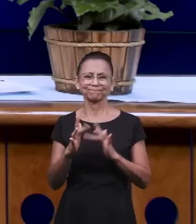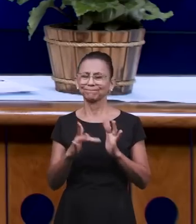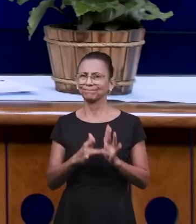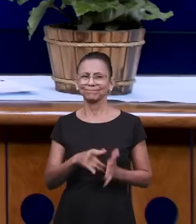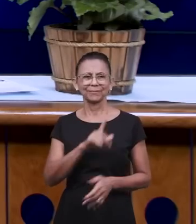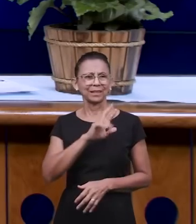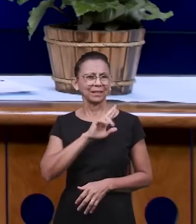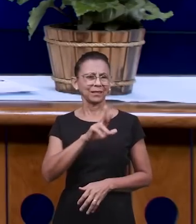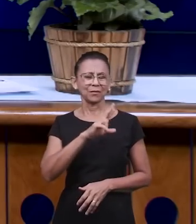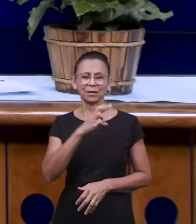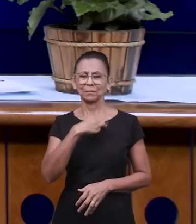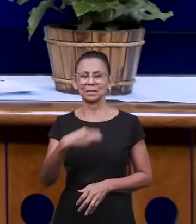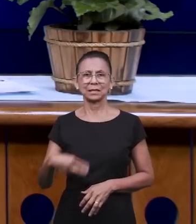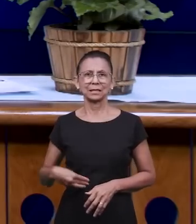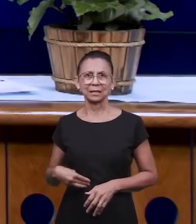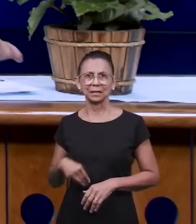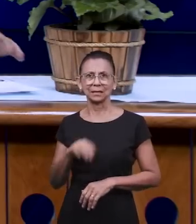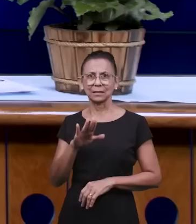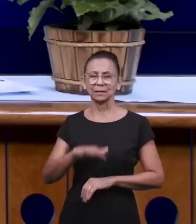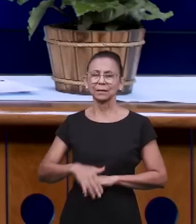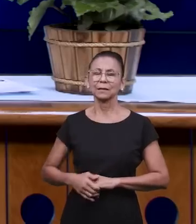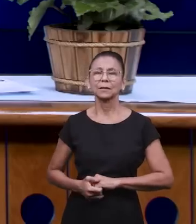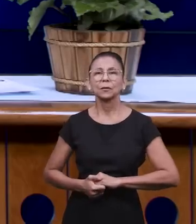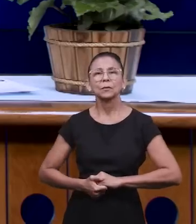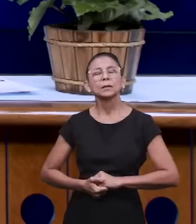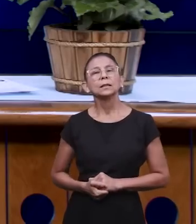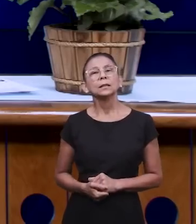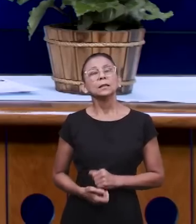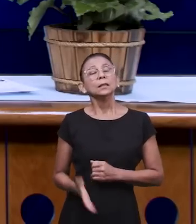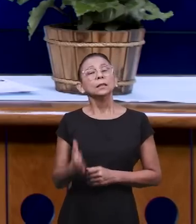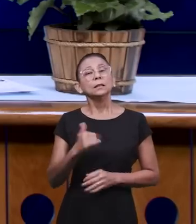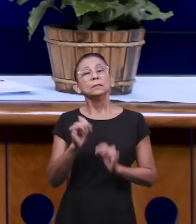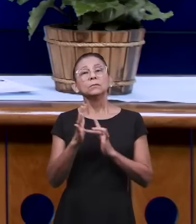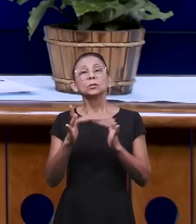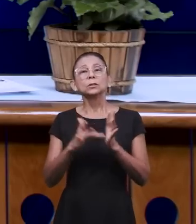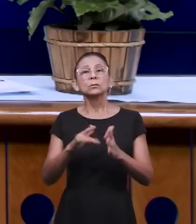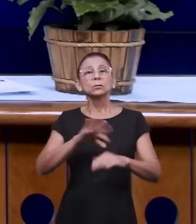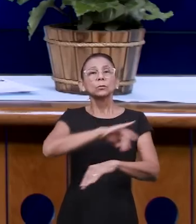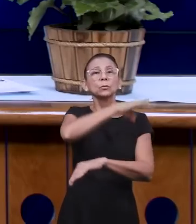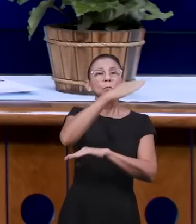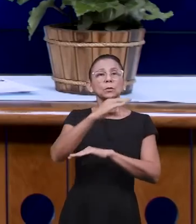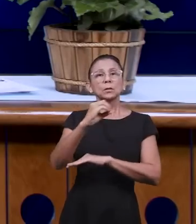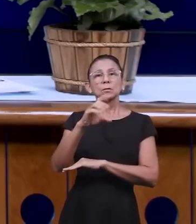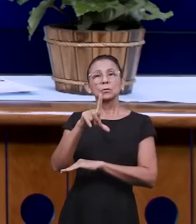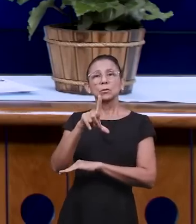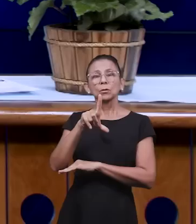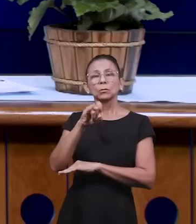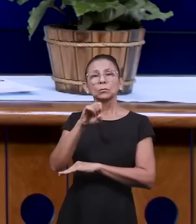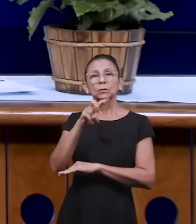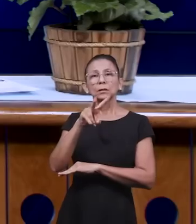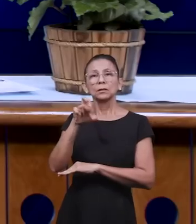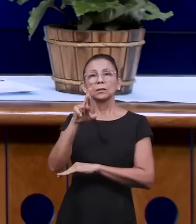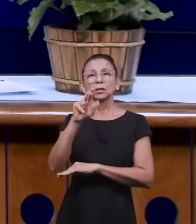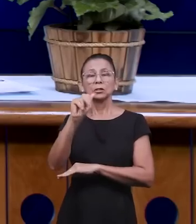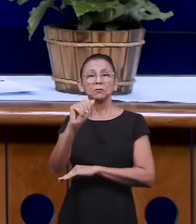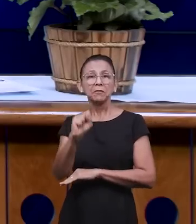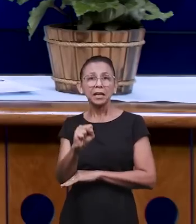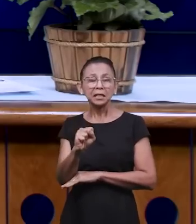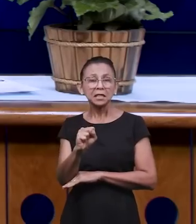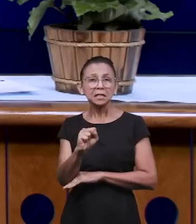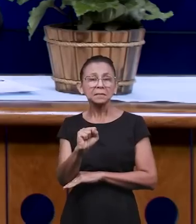jumentinho e subiu. Quando ele ia descendo o monte, ele avistou a cidade